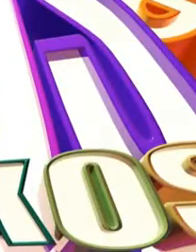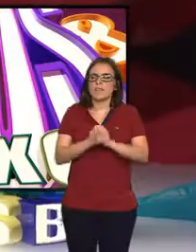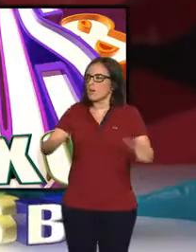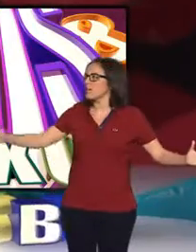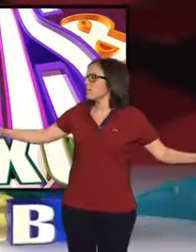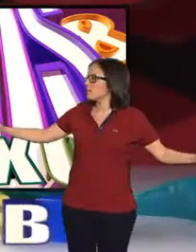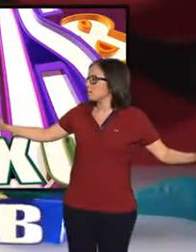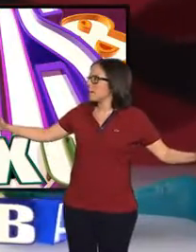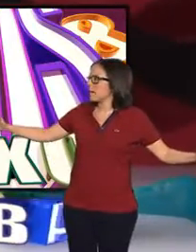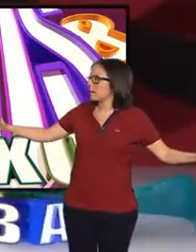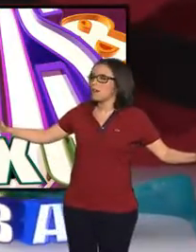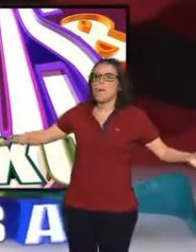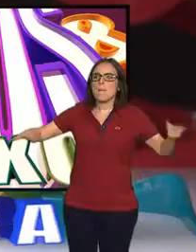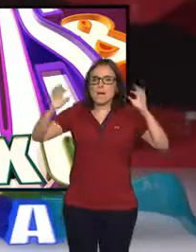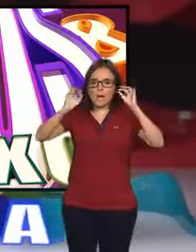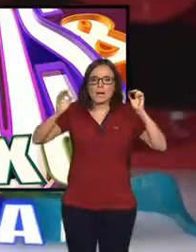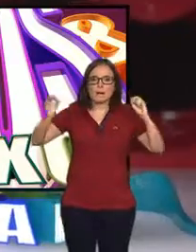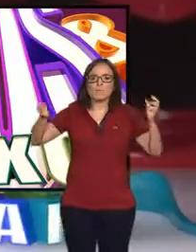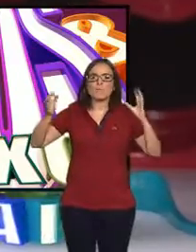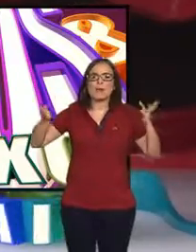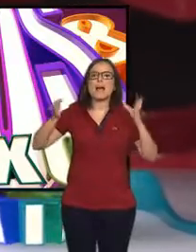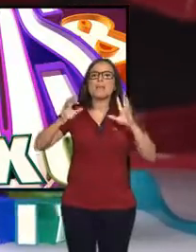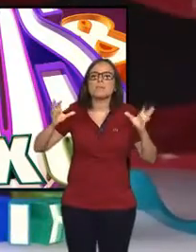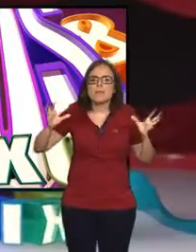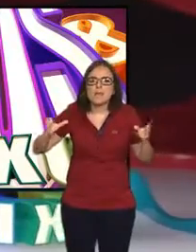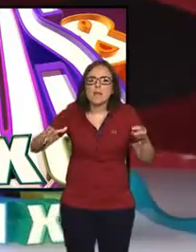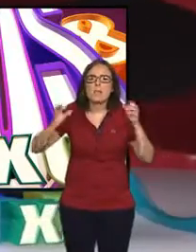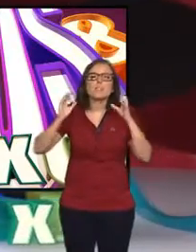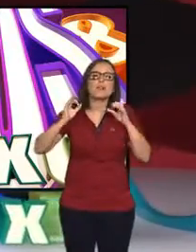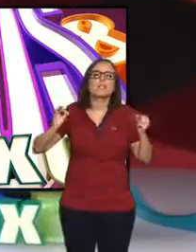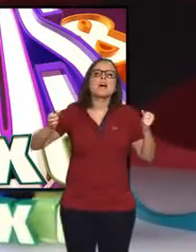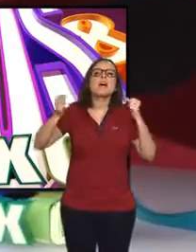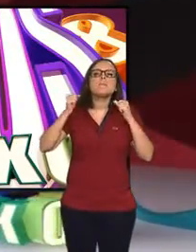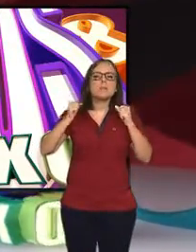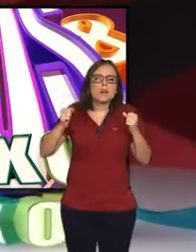Agora sim estás preparado para acabarmos o programa